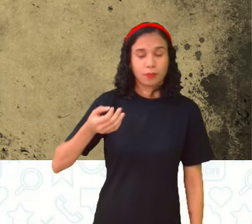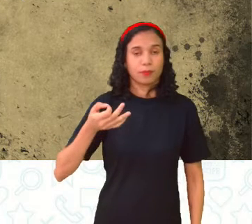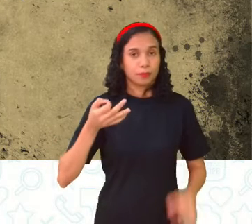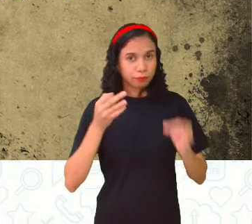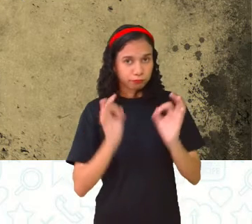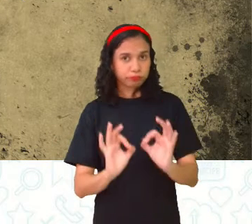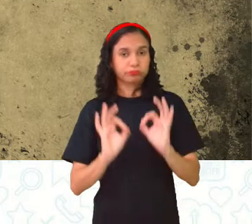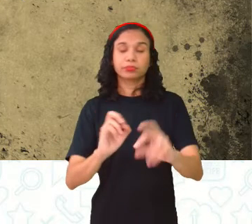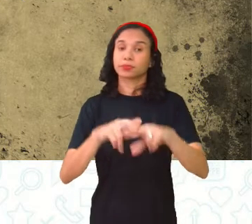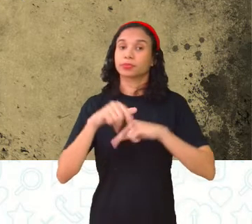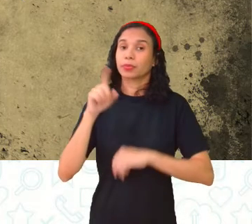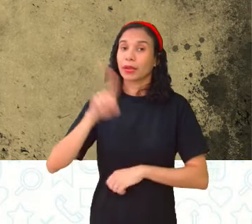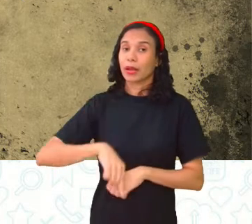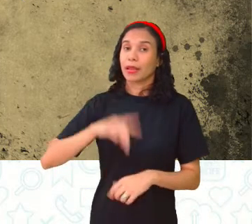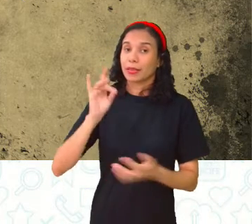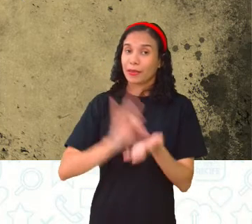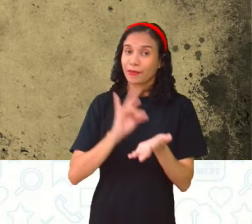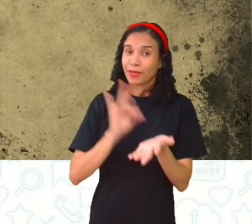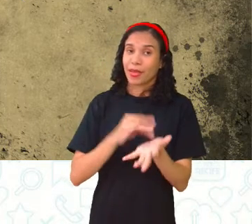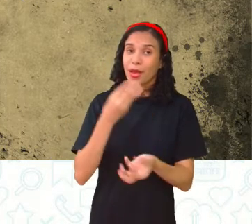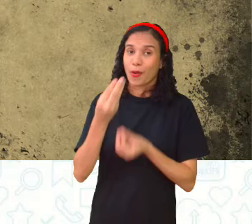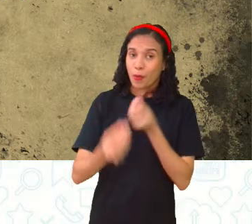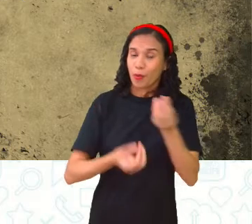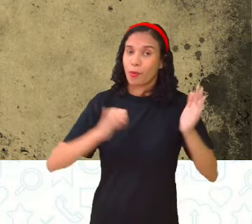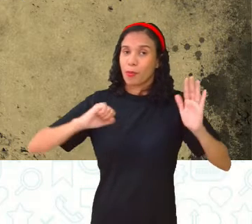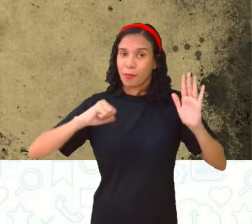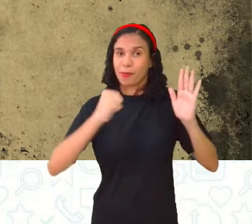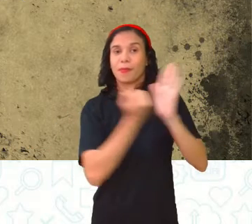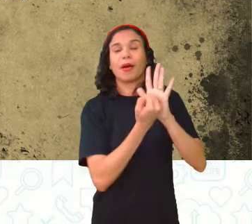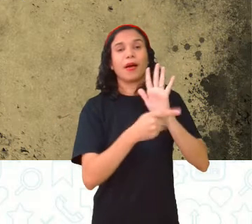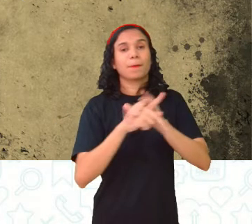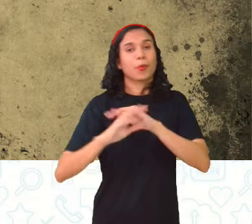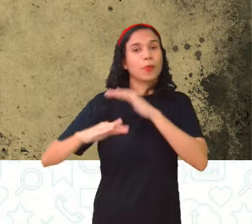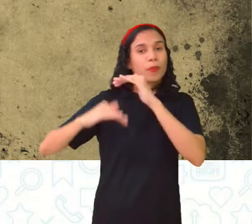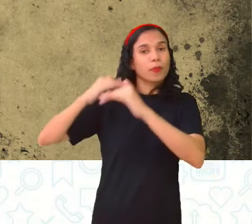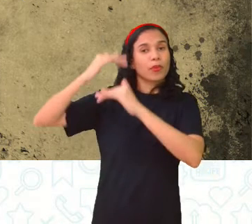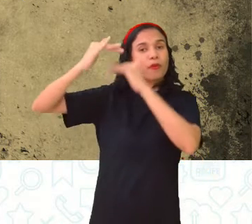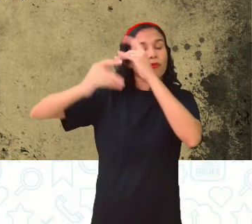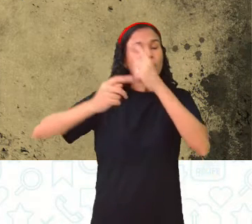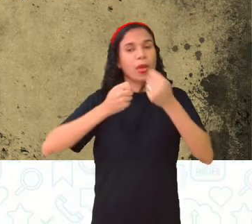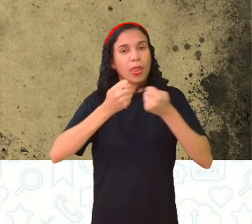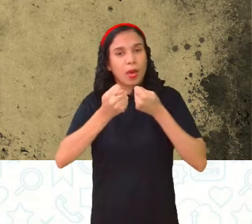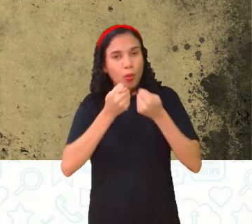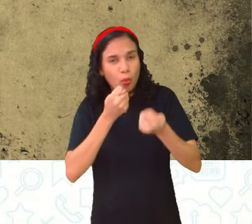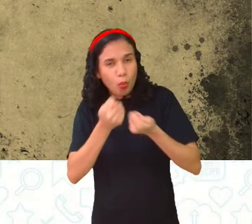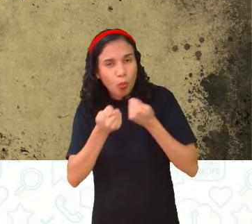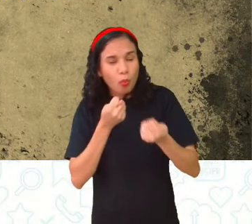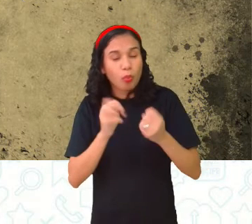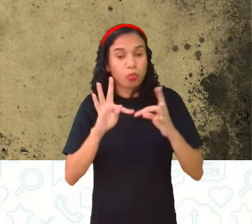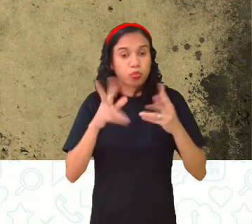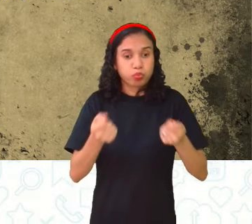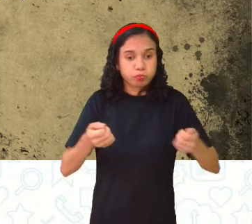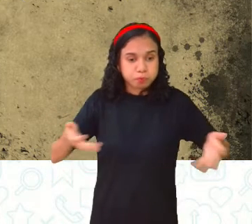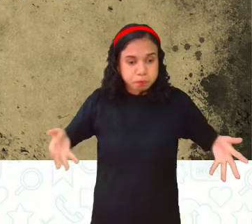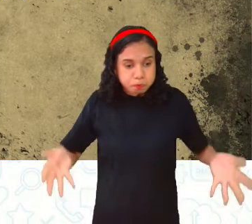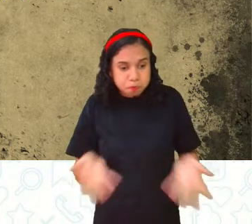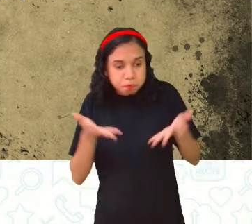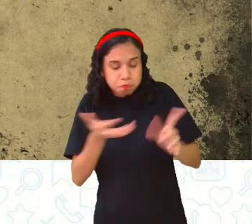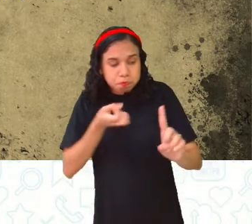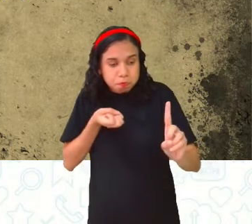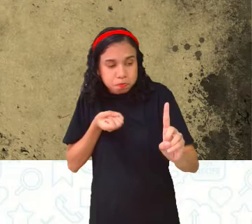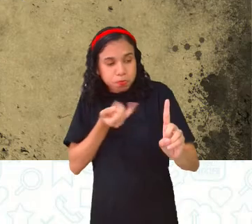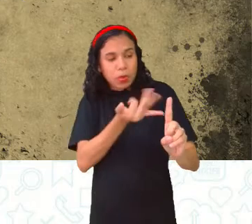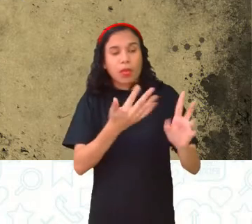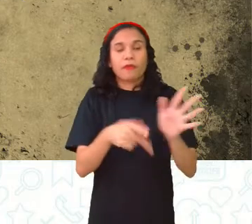1860, certo? Então, isso aí ficou como um marco, né, desse crescimento econômico, né? Tudo estava favorável para